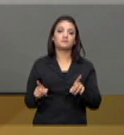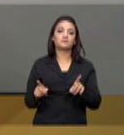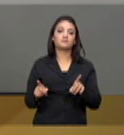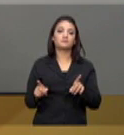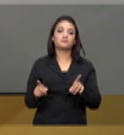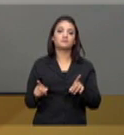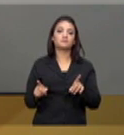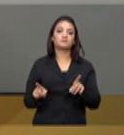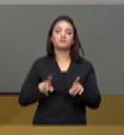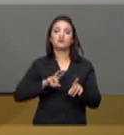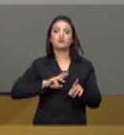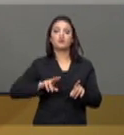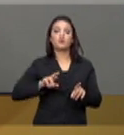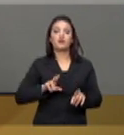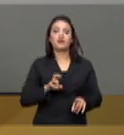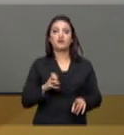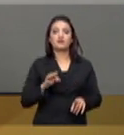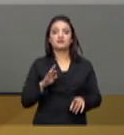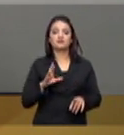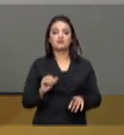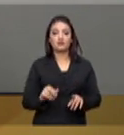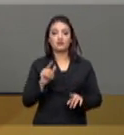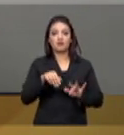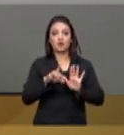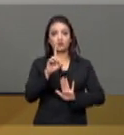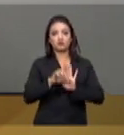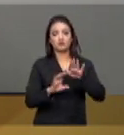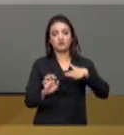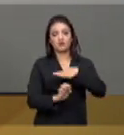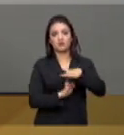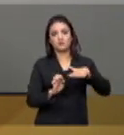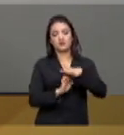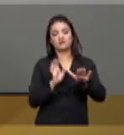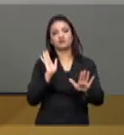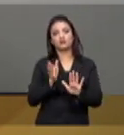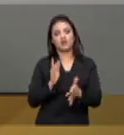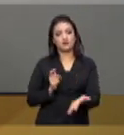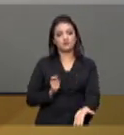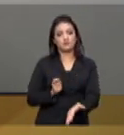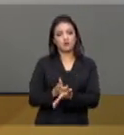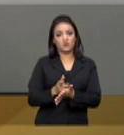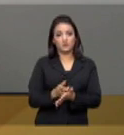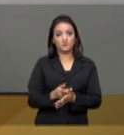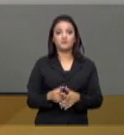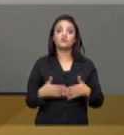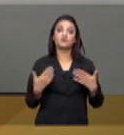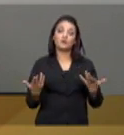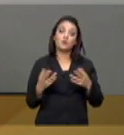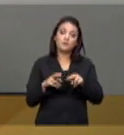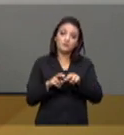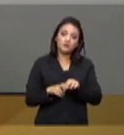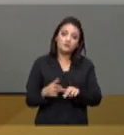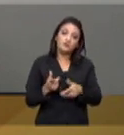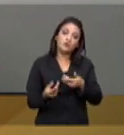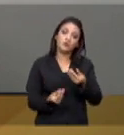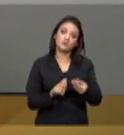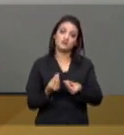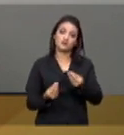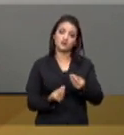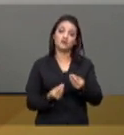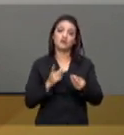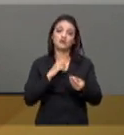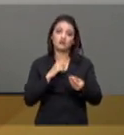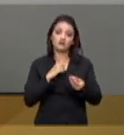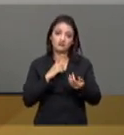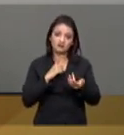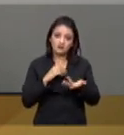como receita que pertença por direito próprio à empresa contribuinte. Inaceitável, por isso mesmo, que se qualifique qualquer